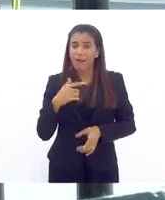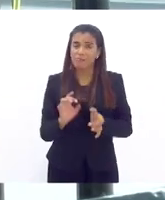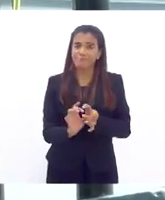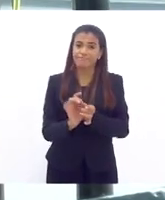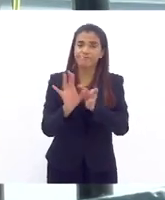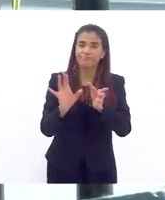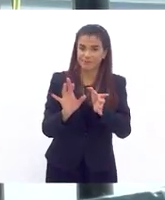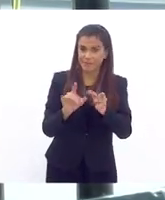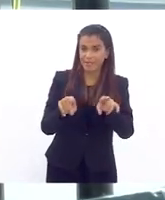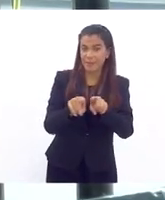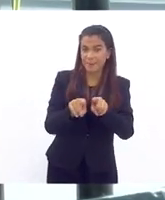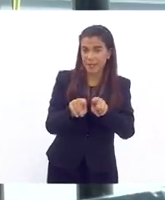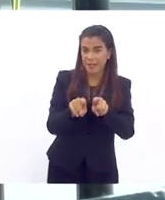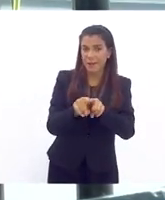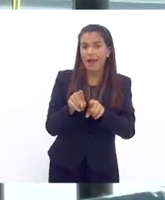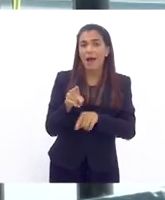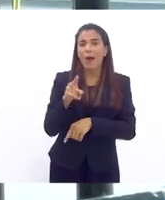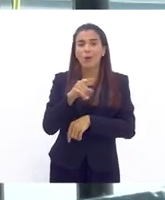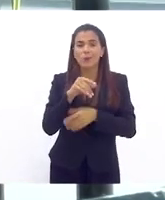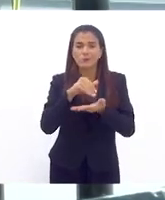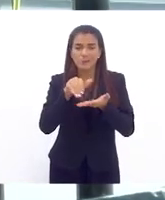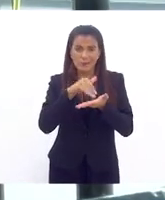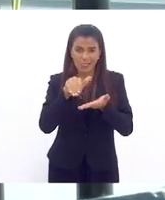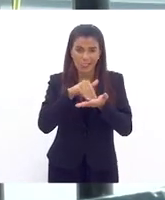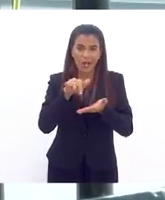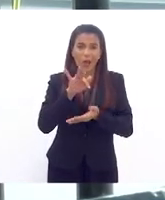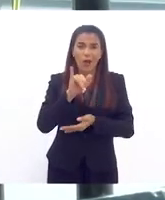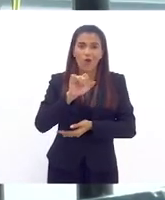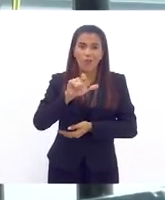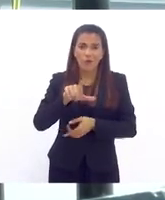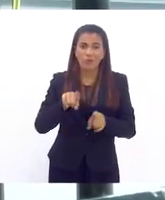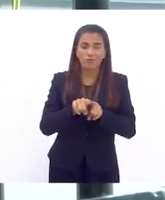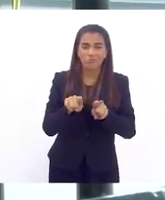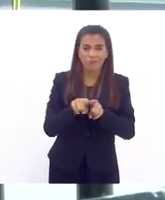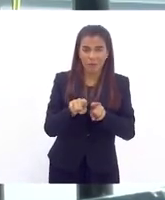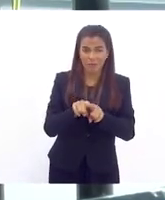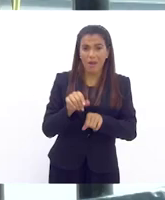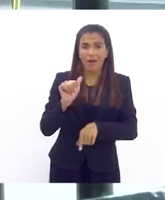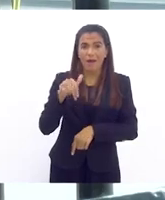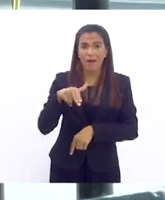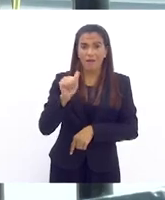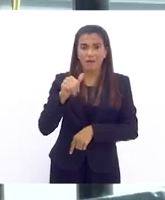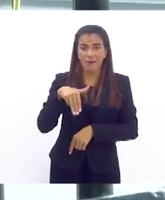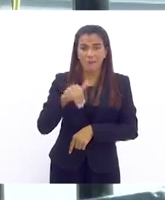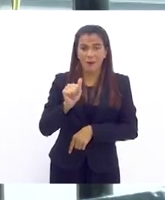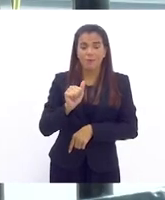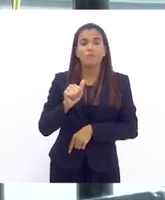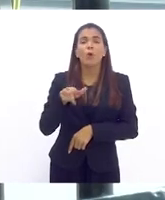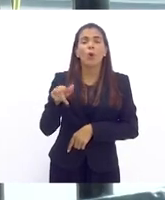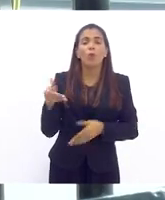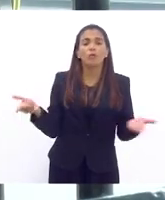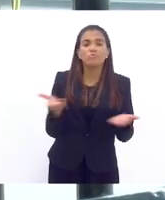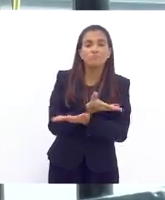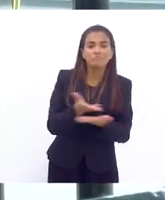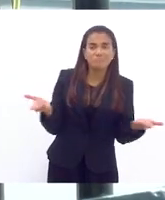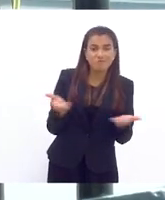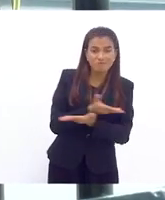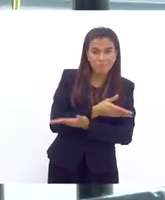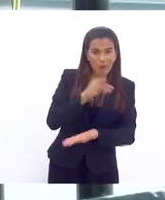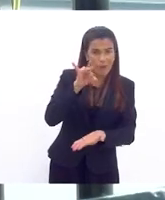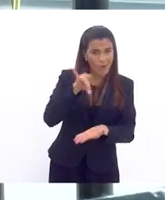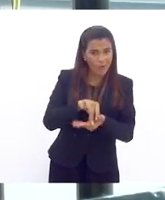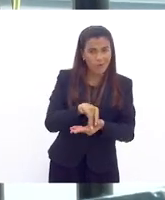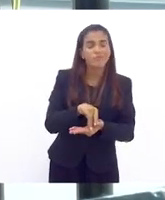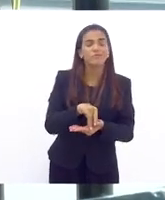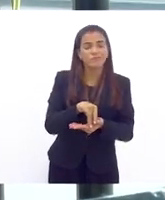Presidente coloco também o secretário coloca o fio a nama como uma interlocutora que hoje é oficialmente